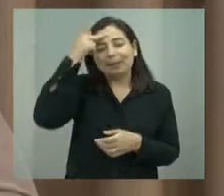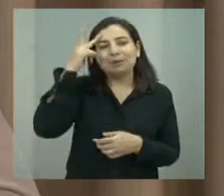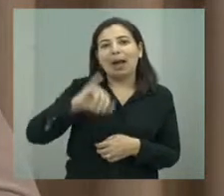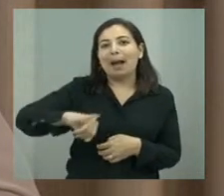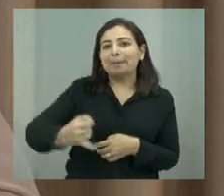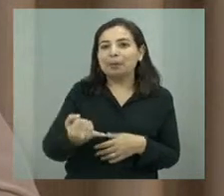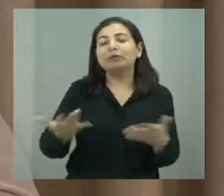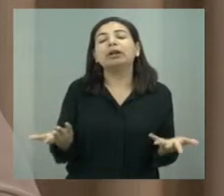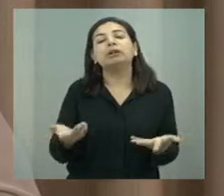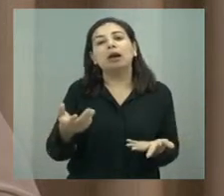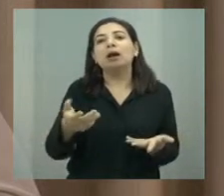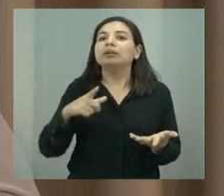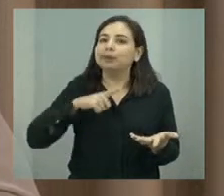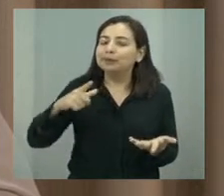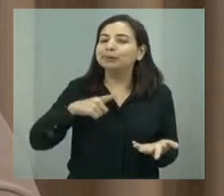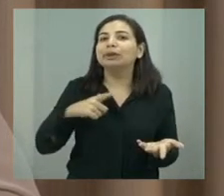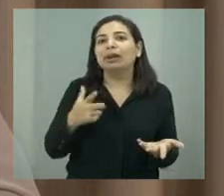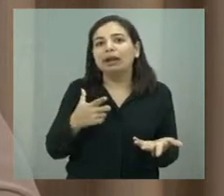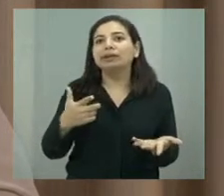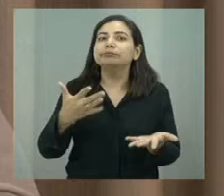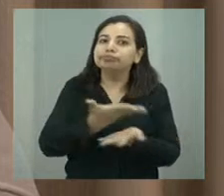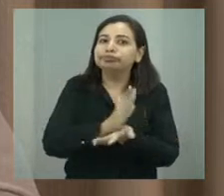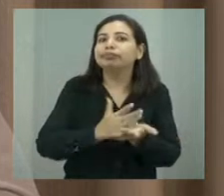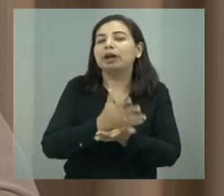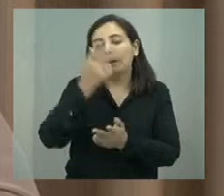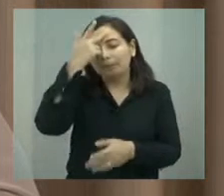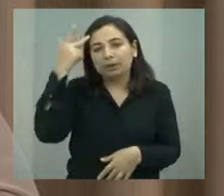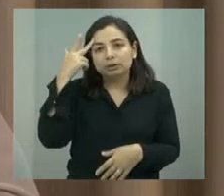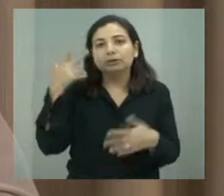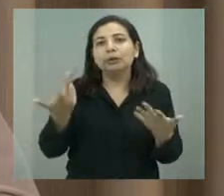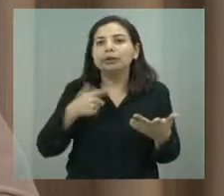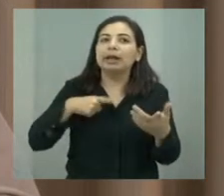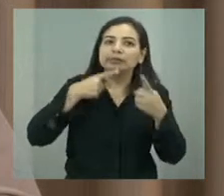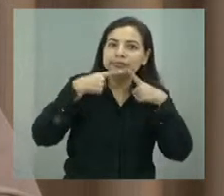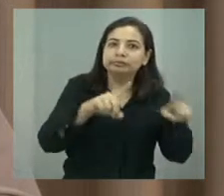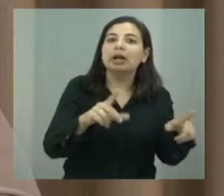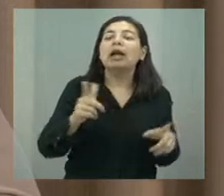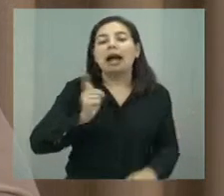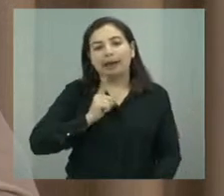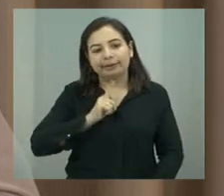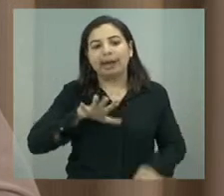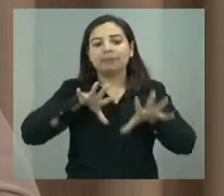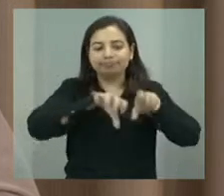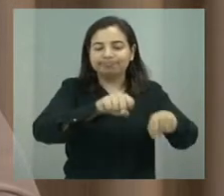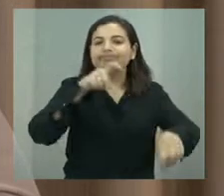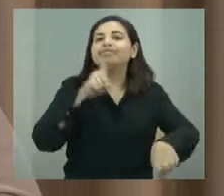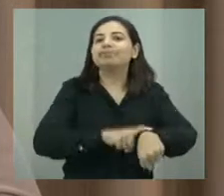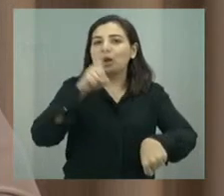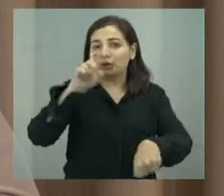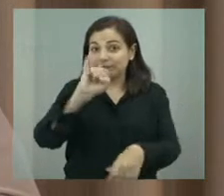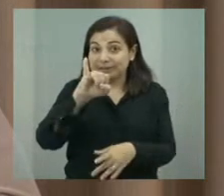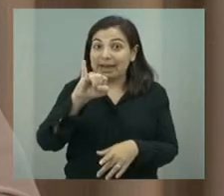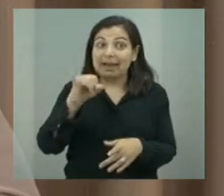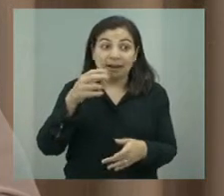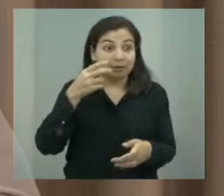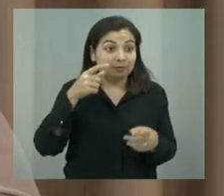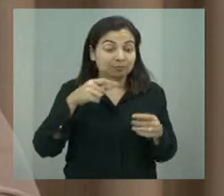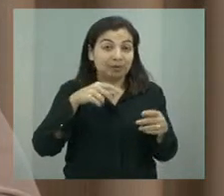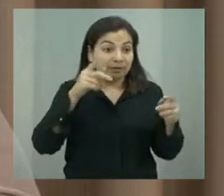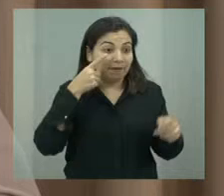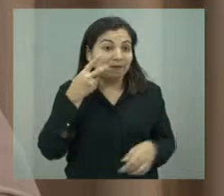porque também prevê a apreensão imediata do equipamento, o paredão tem sido ainda a